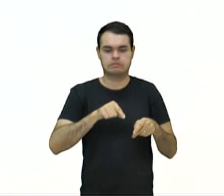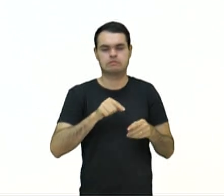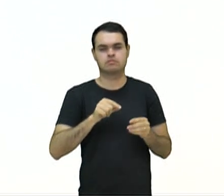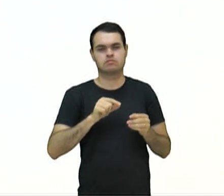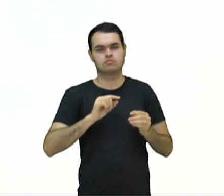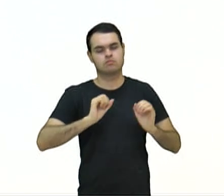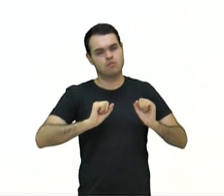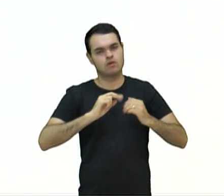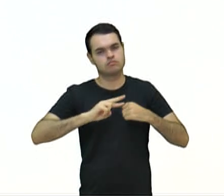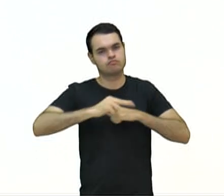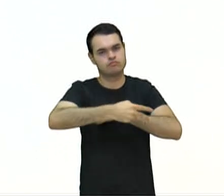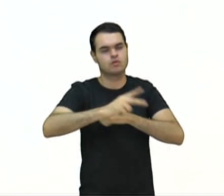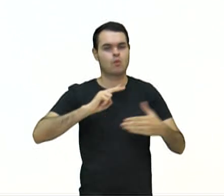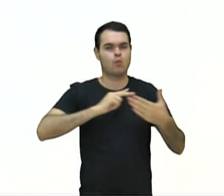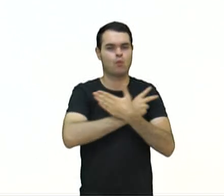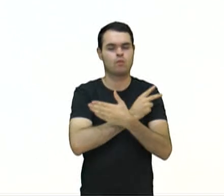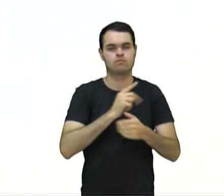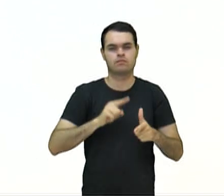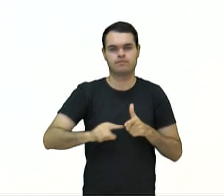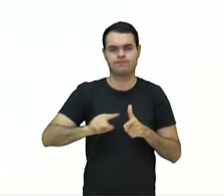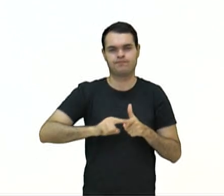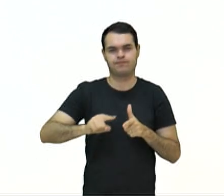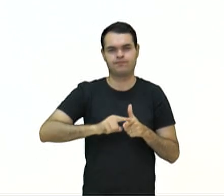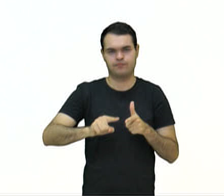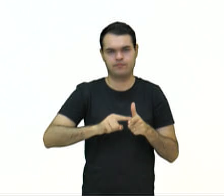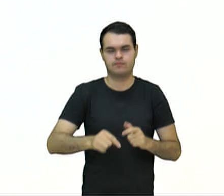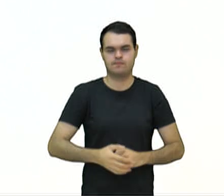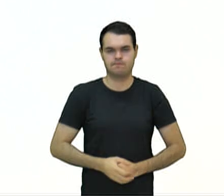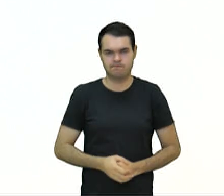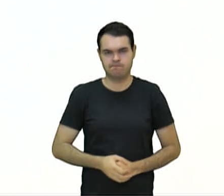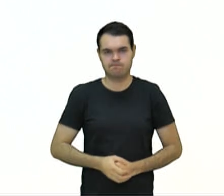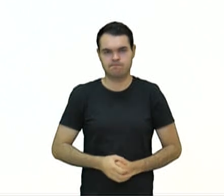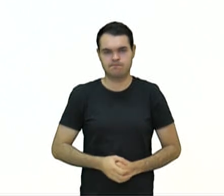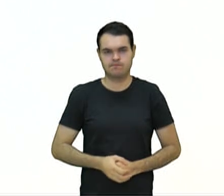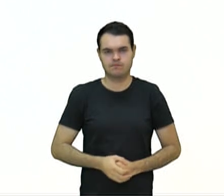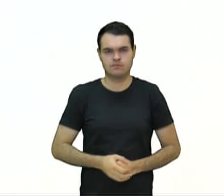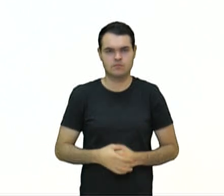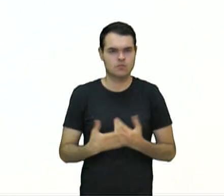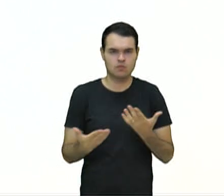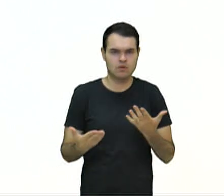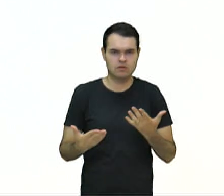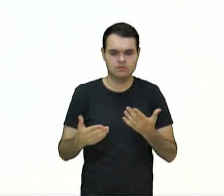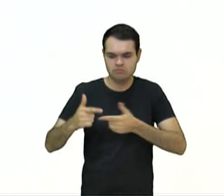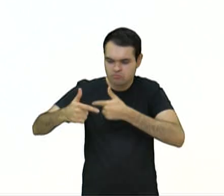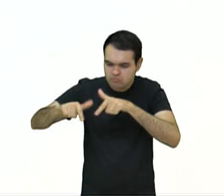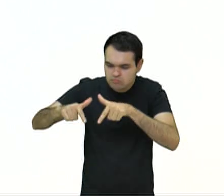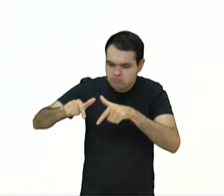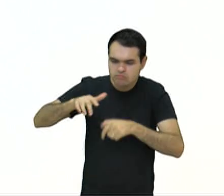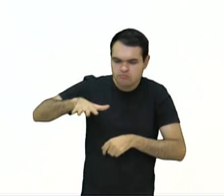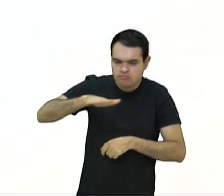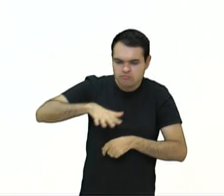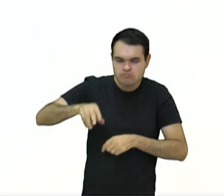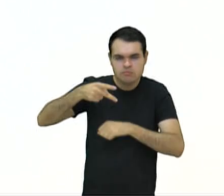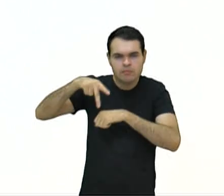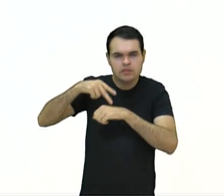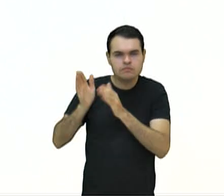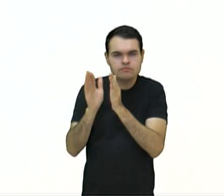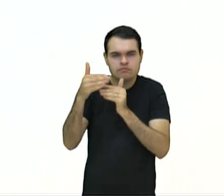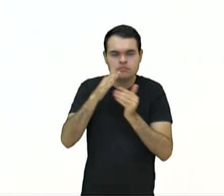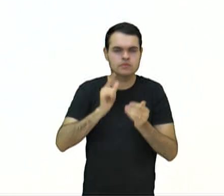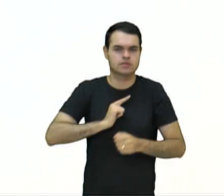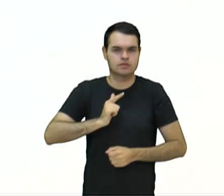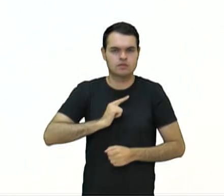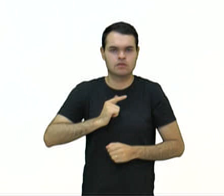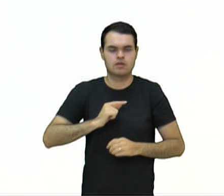problemas para esse território também, a quantidade de pessoas. Quais as atividades desenvolvidas nesses pequenos países? Nós